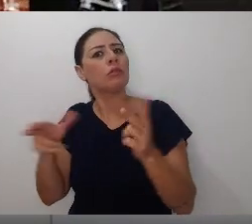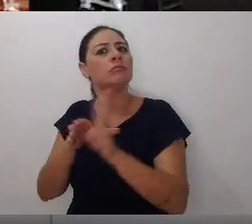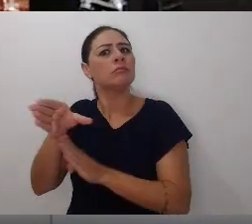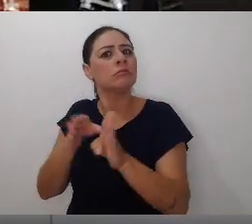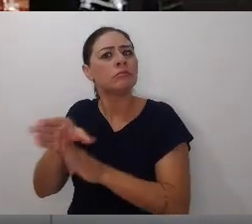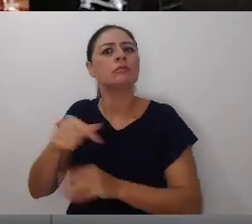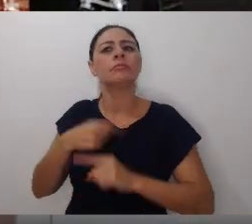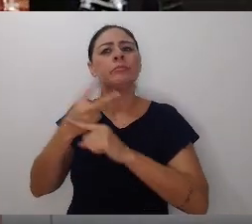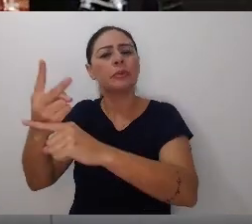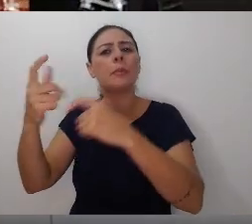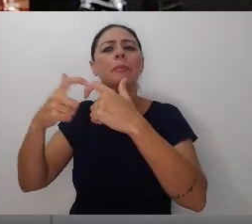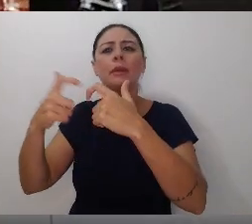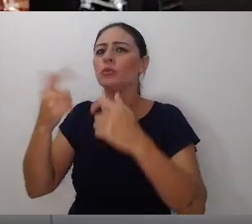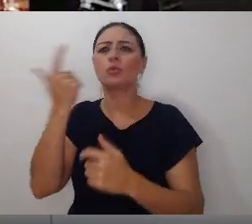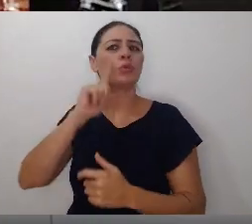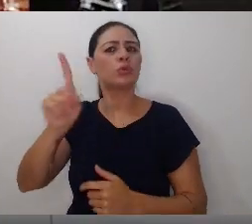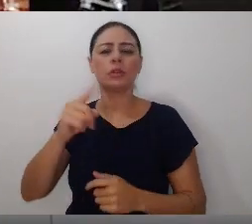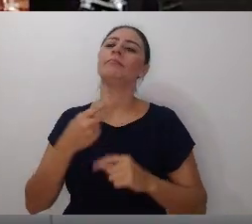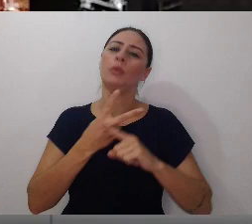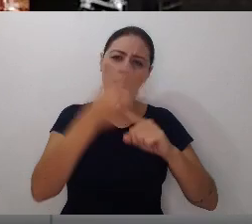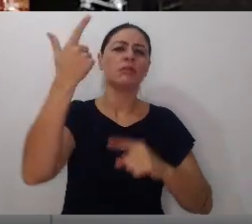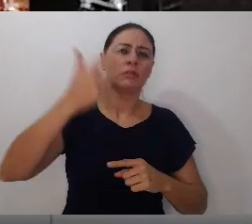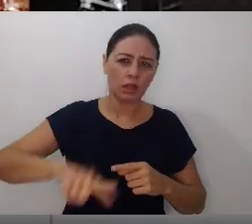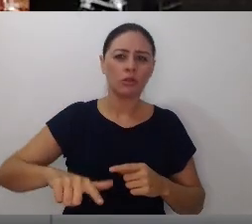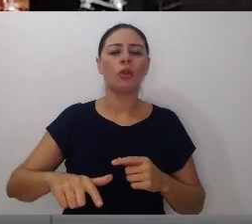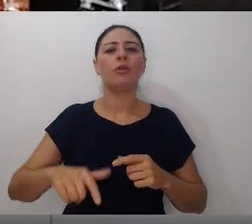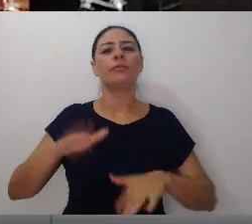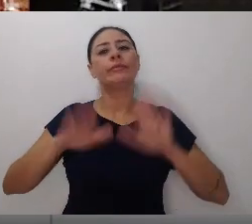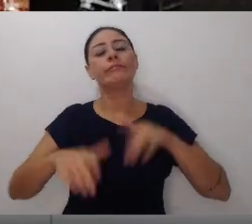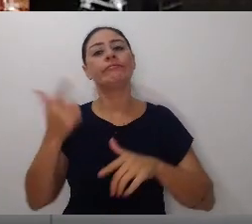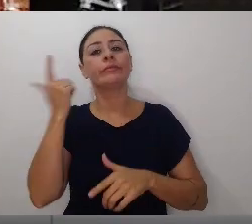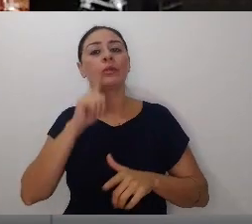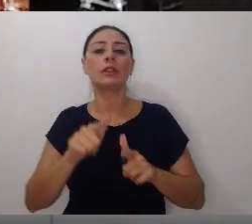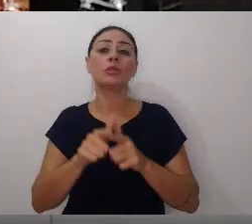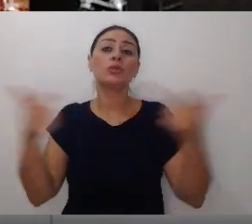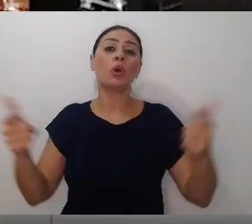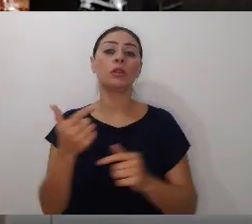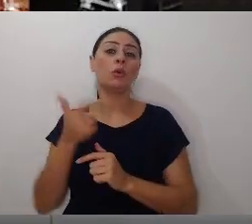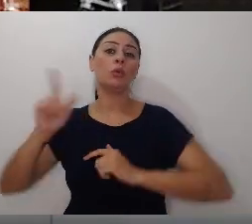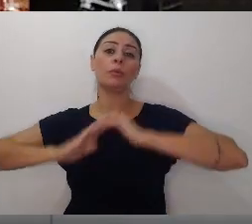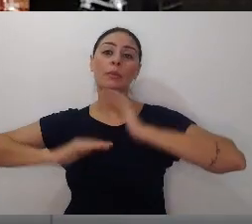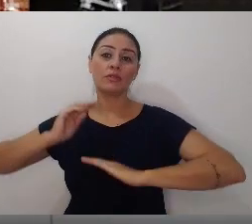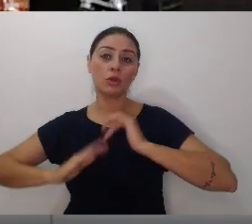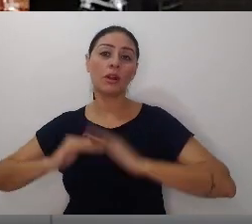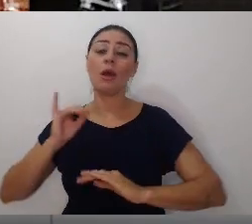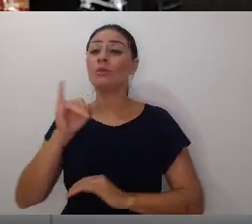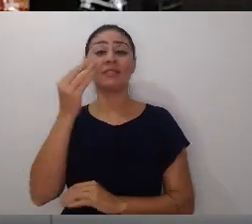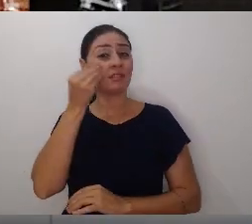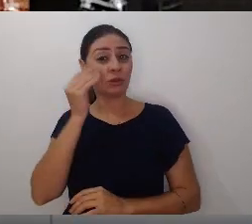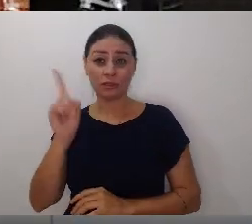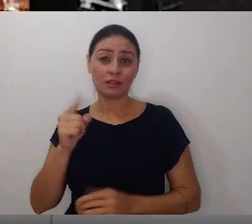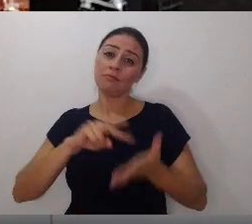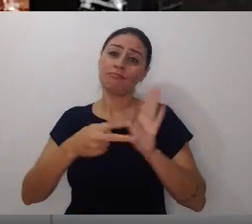uma orientação por uma outra coisa e eu não recebi. Vai de novo. Você tem que tentar. Às vezes, na sorte, você pega um outro